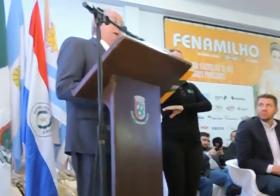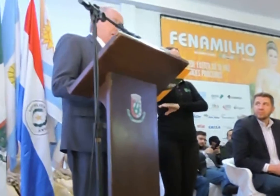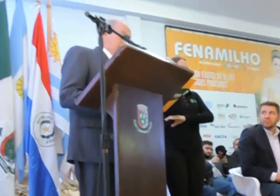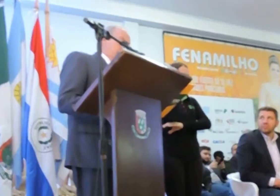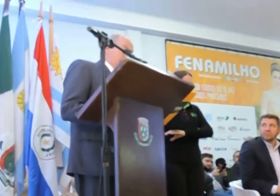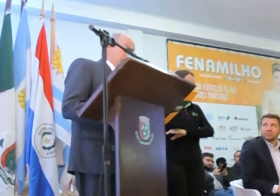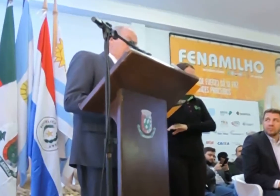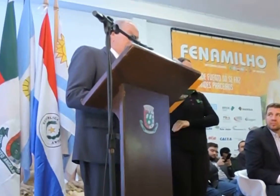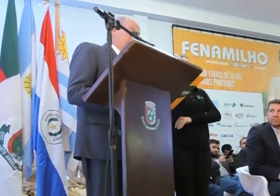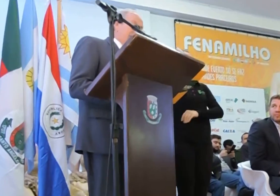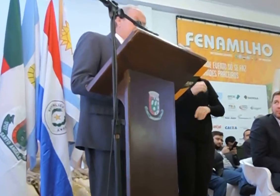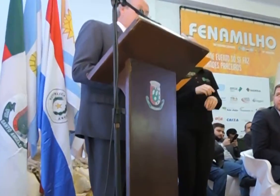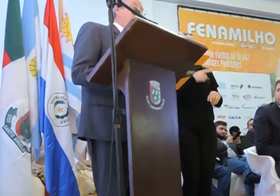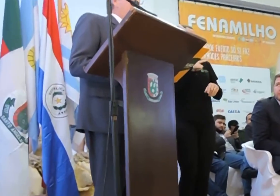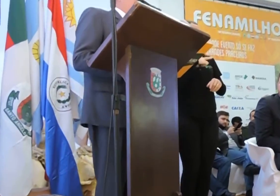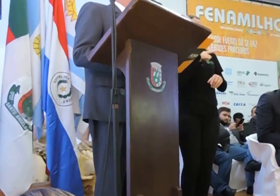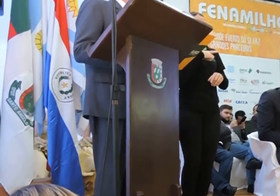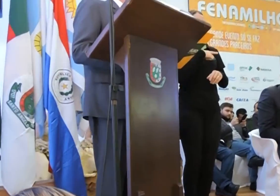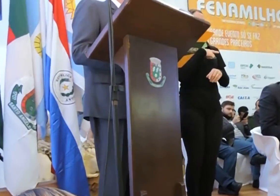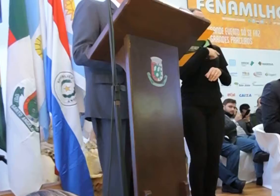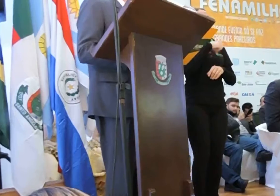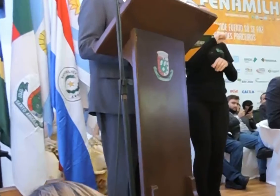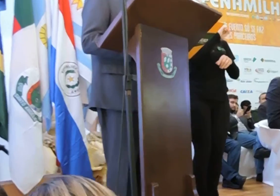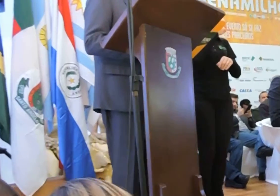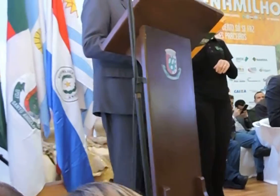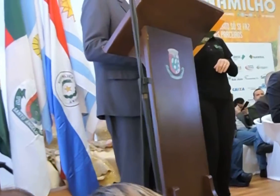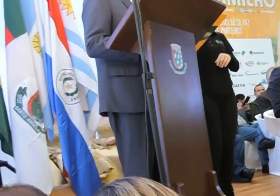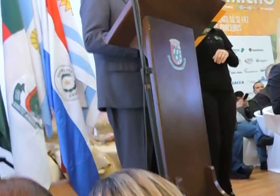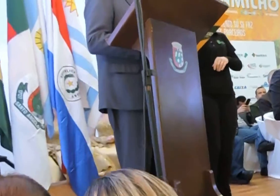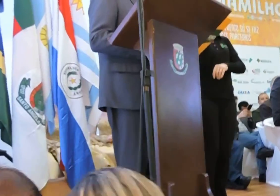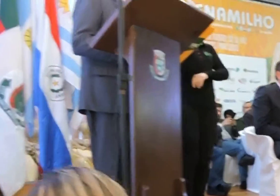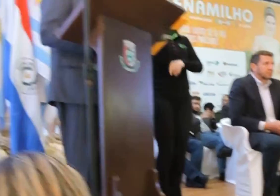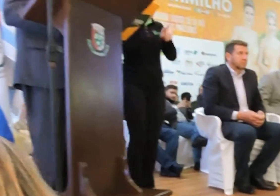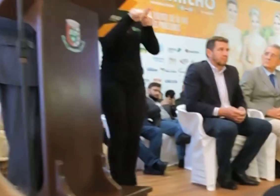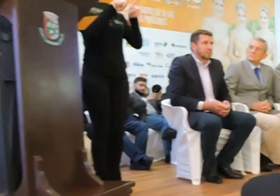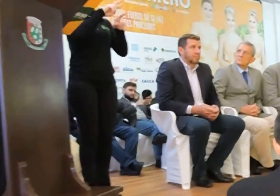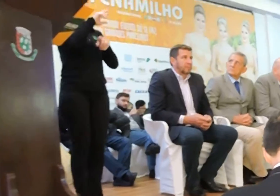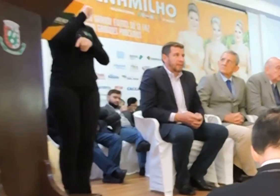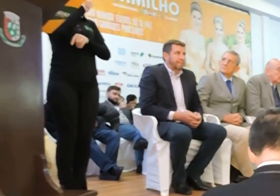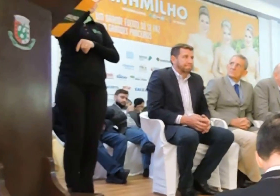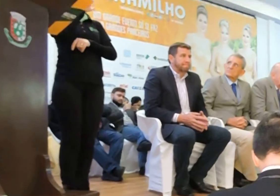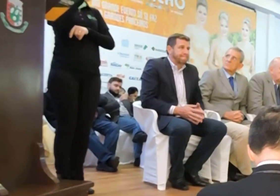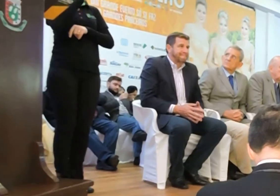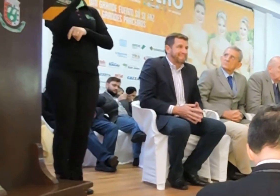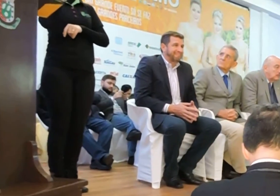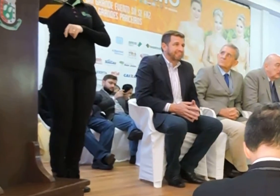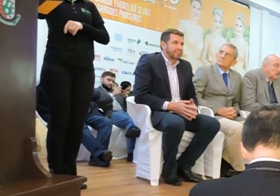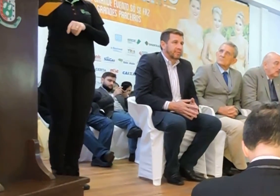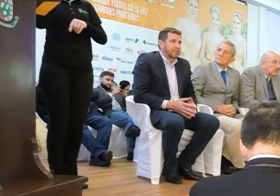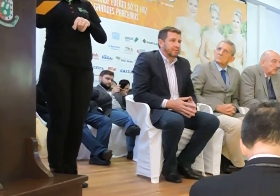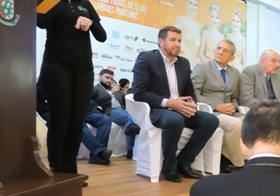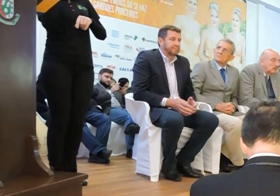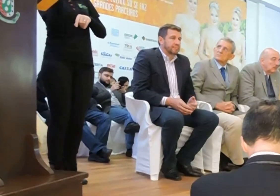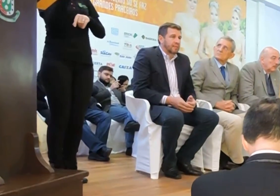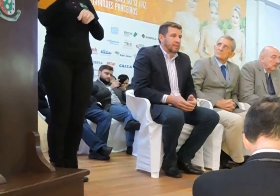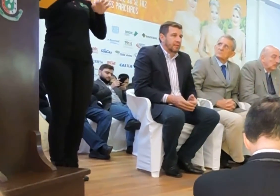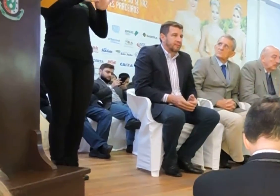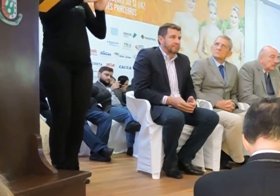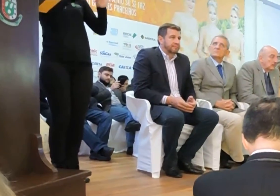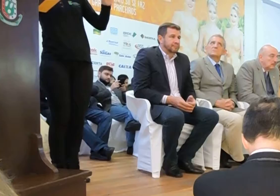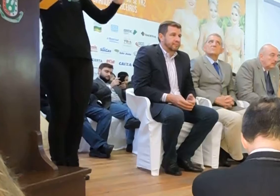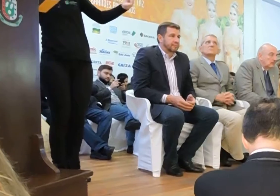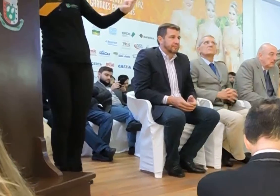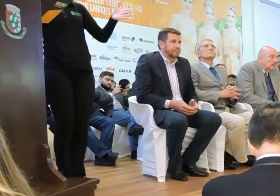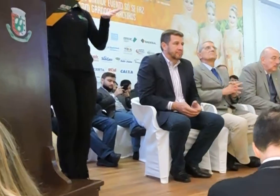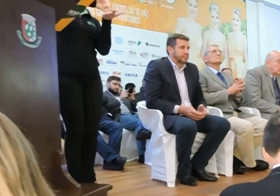Alegre, na Serra Gaúcha e no Vale dos Sinos. Estamos aqui distante do grande centro econômico